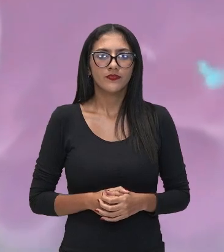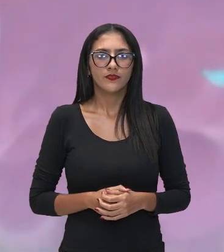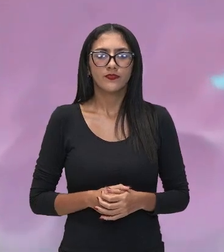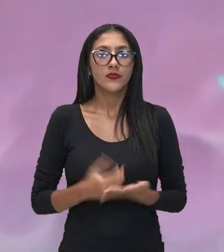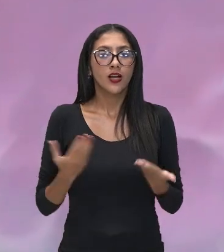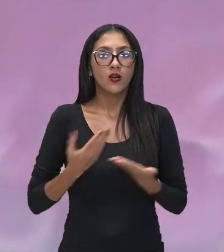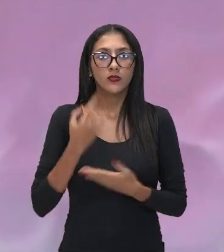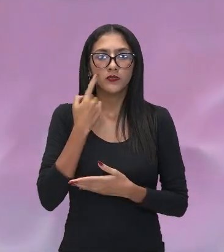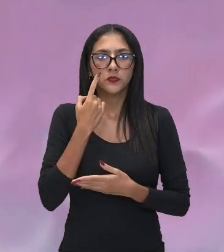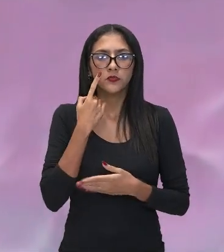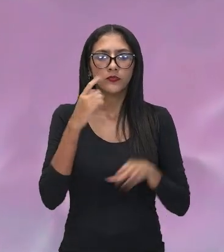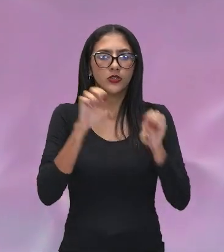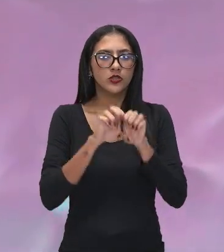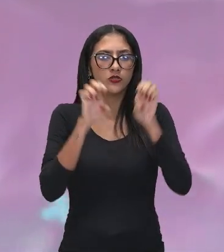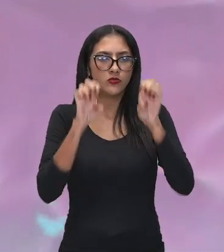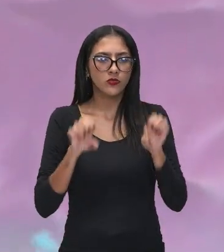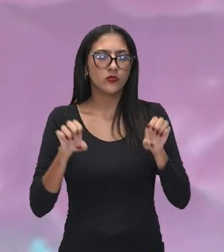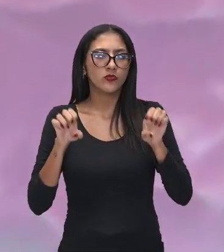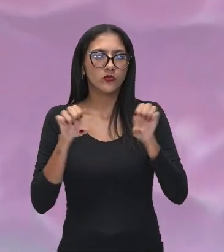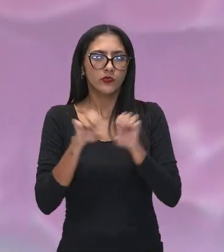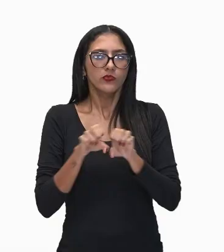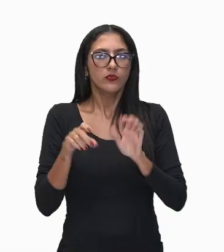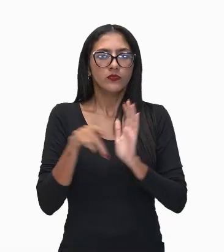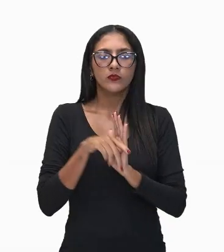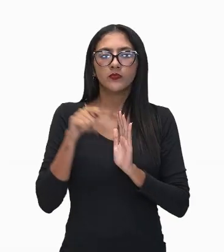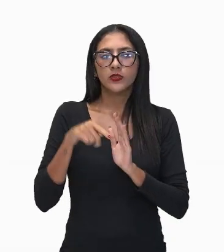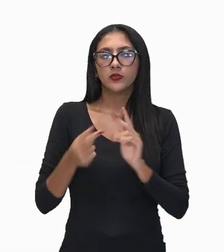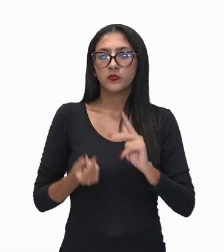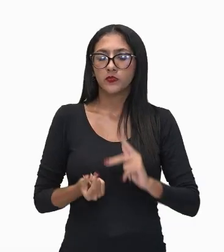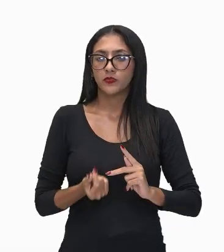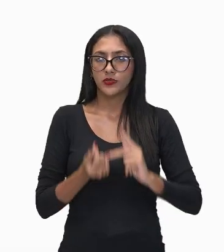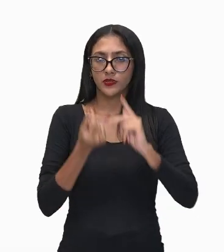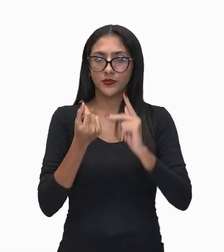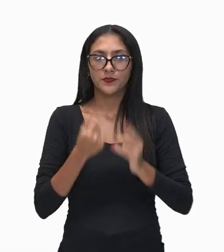fórmulas estruturais da proteína.